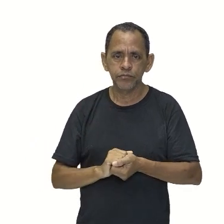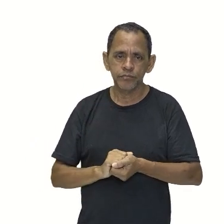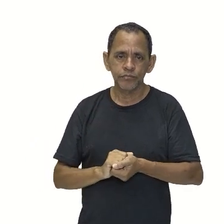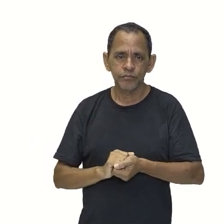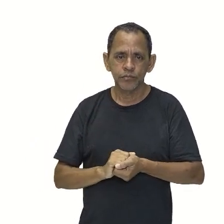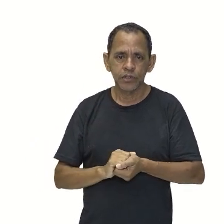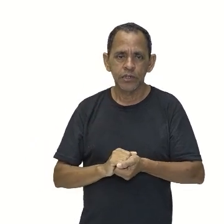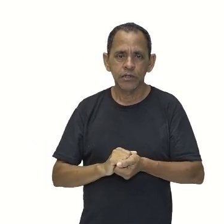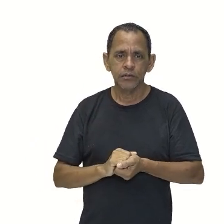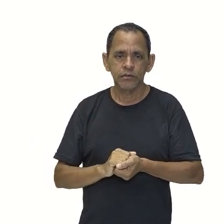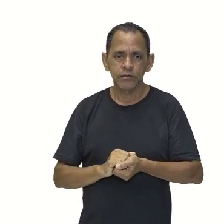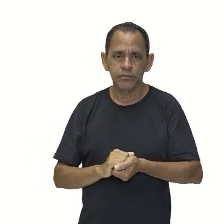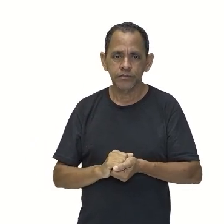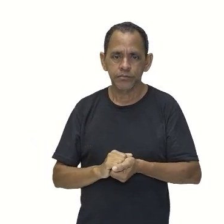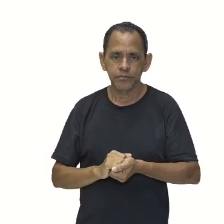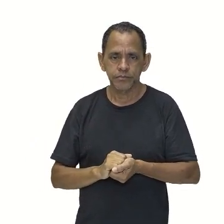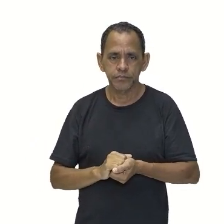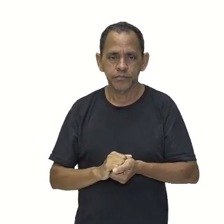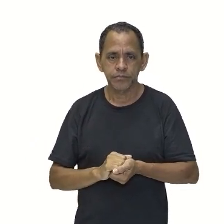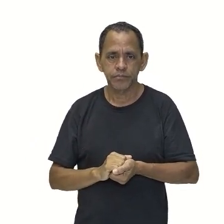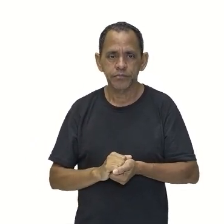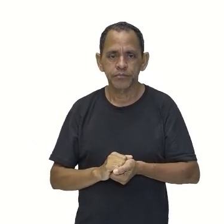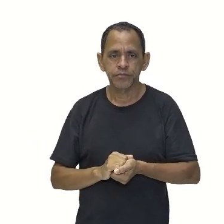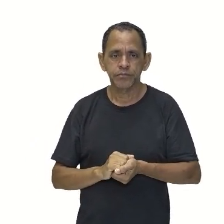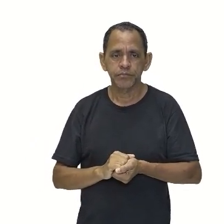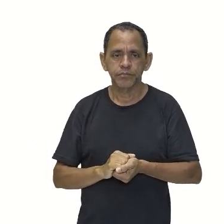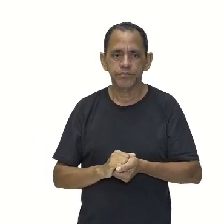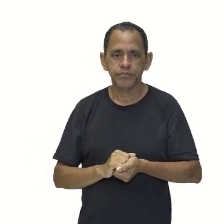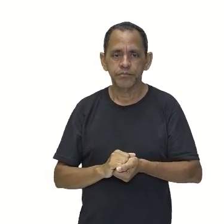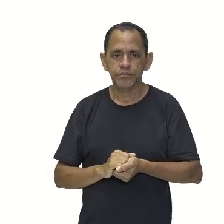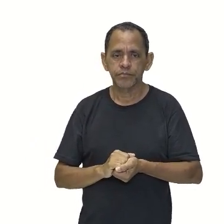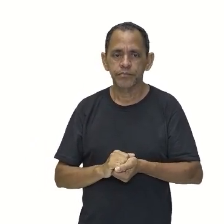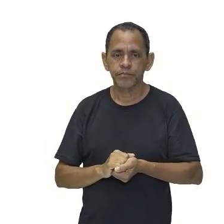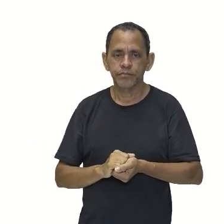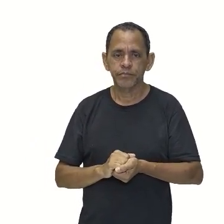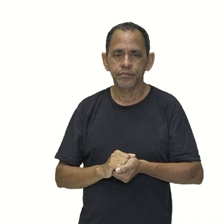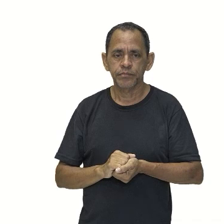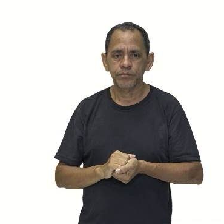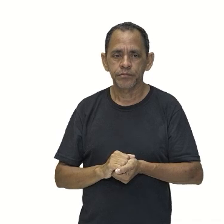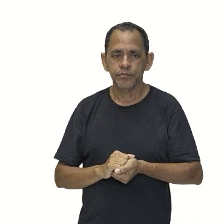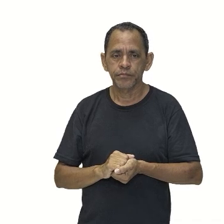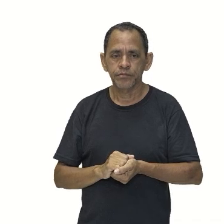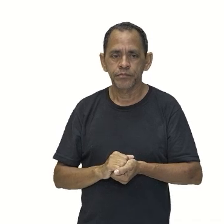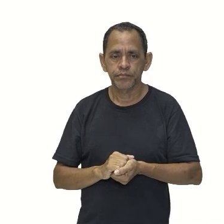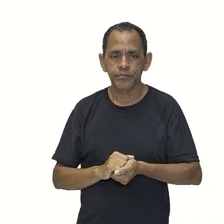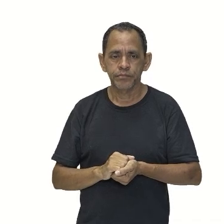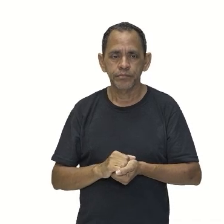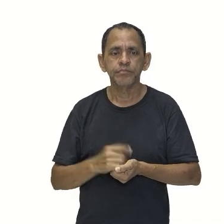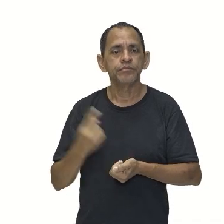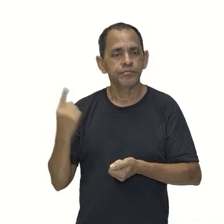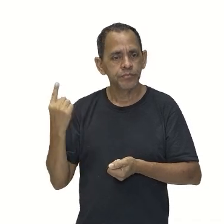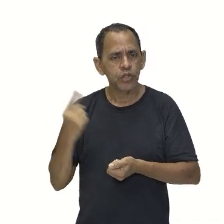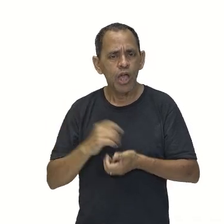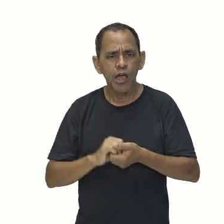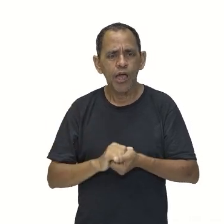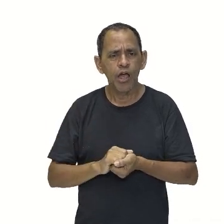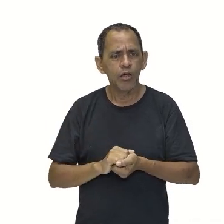é 7, e 4, 11. Próxima casa, agora é a vez do 1.